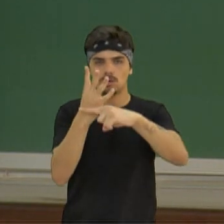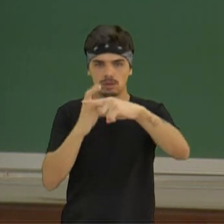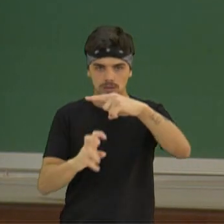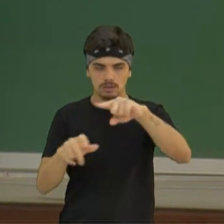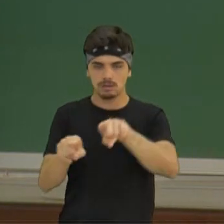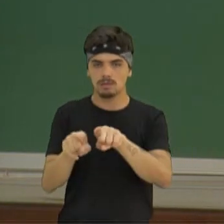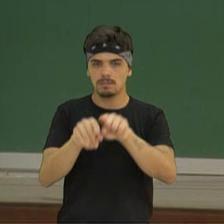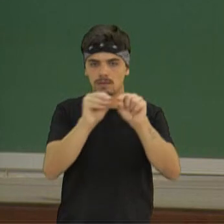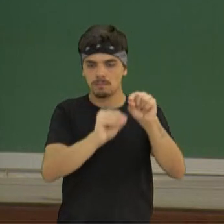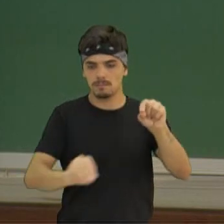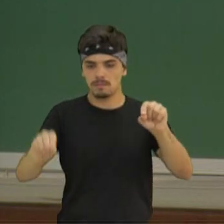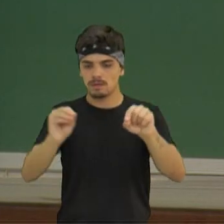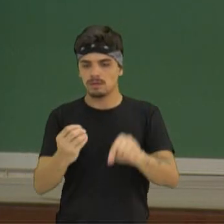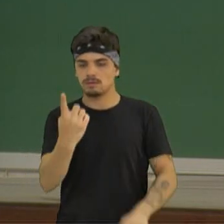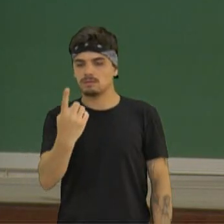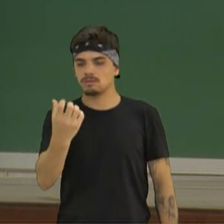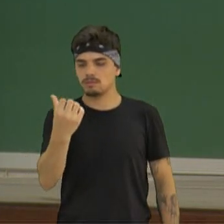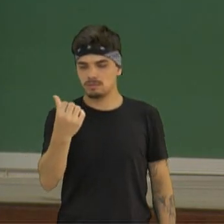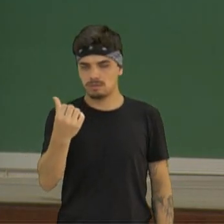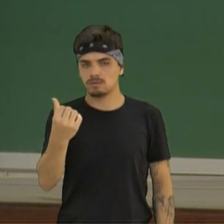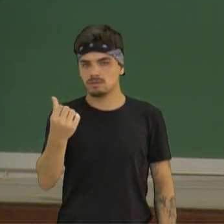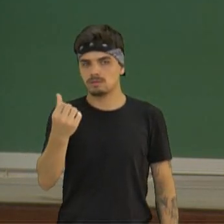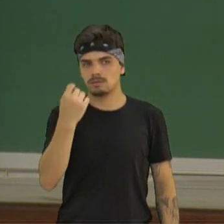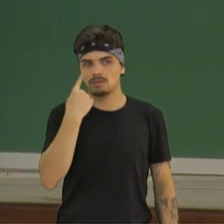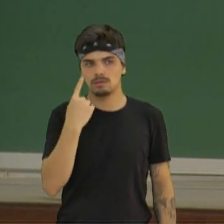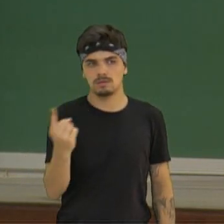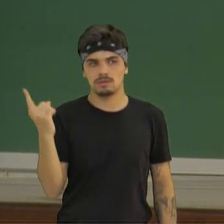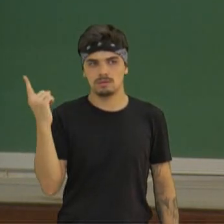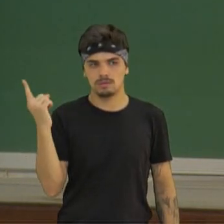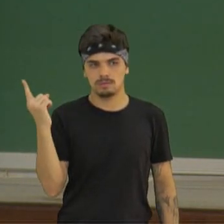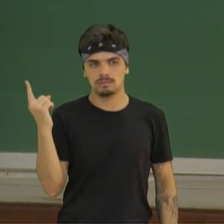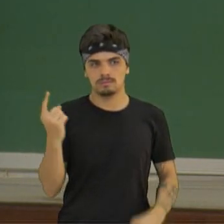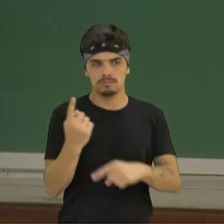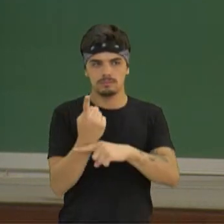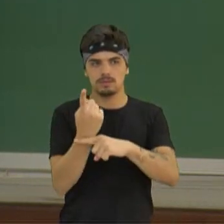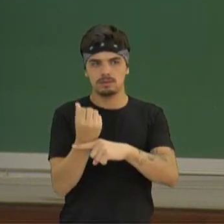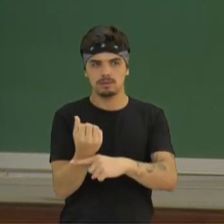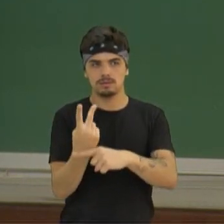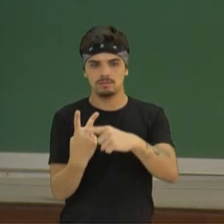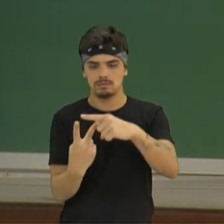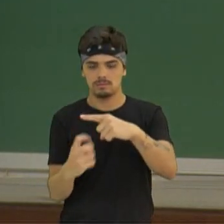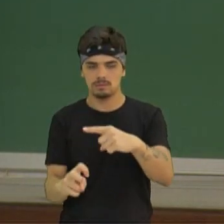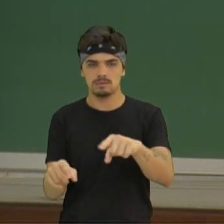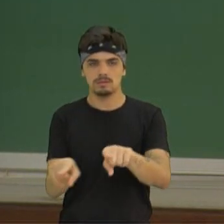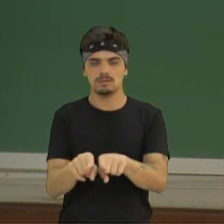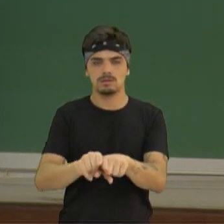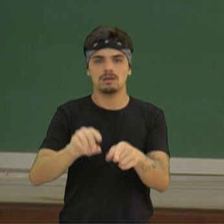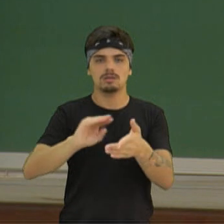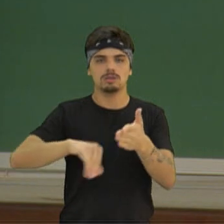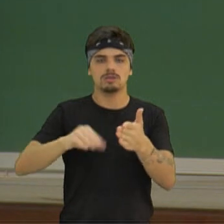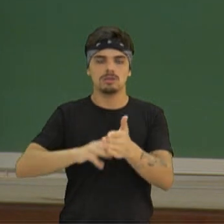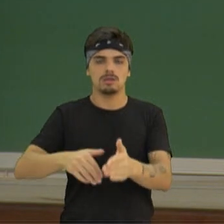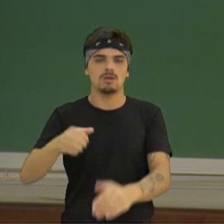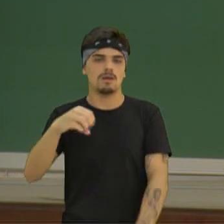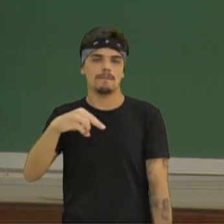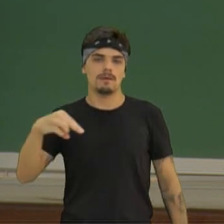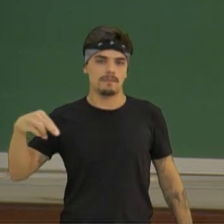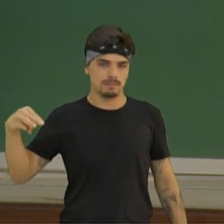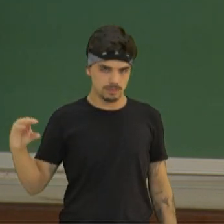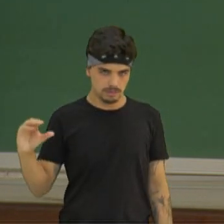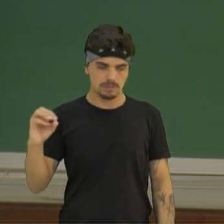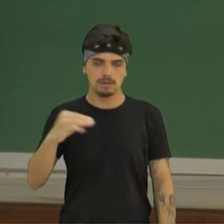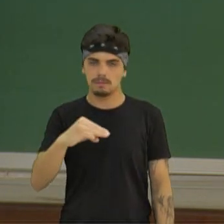passo 4/5, 16, 25 avos para o segundo membro, tiro o mínimo múltiplo comum, né? O quadrado fica ali para o